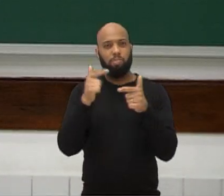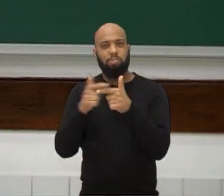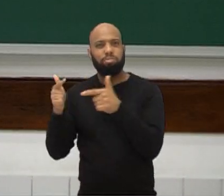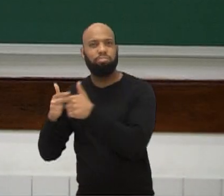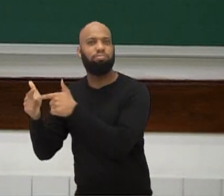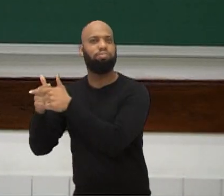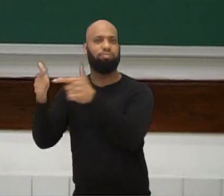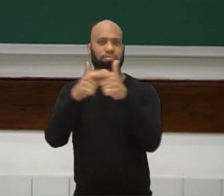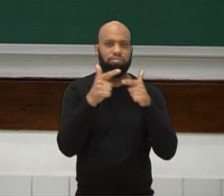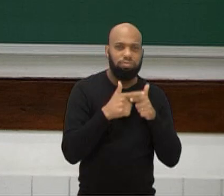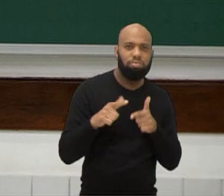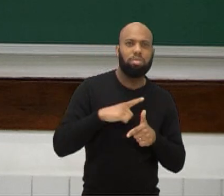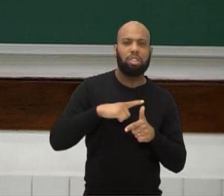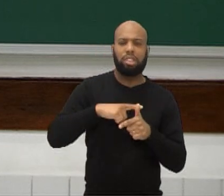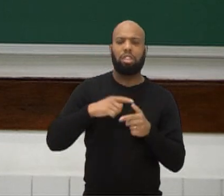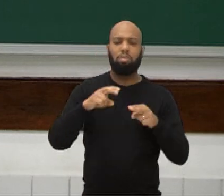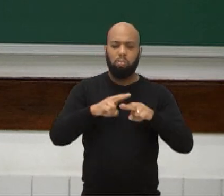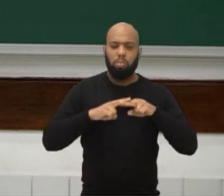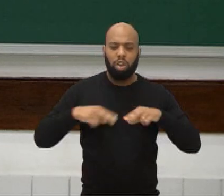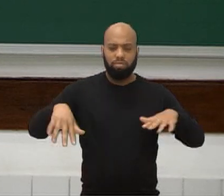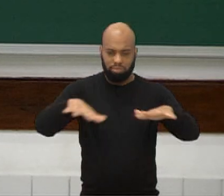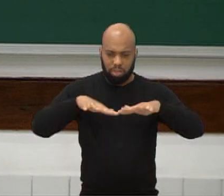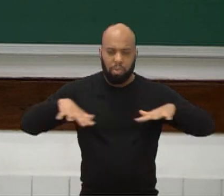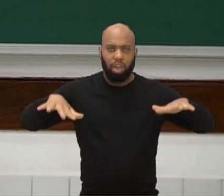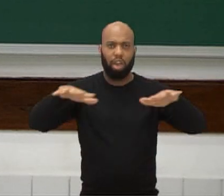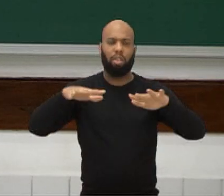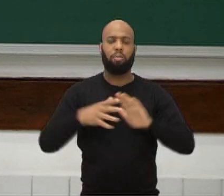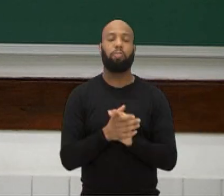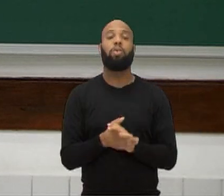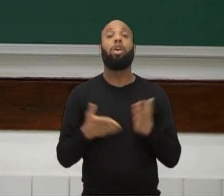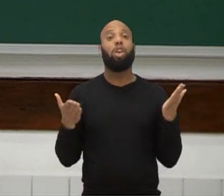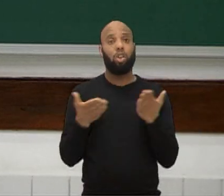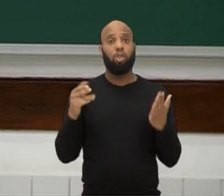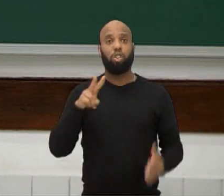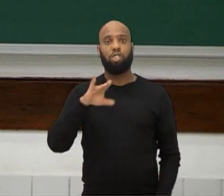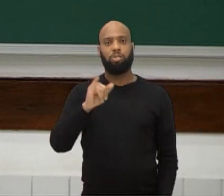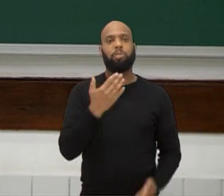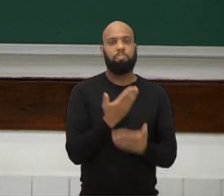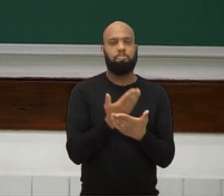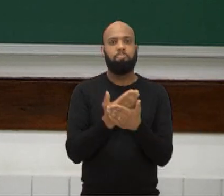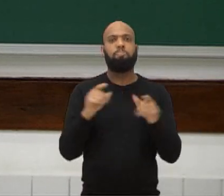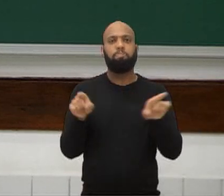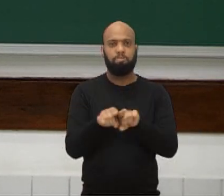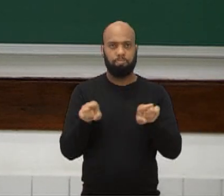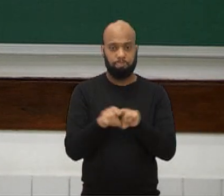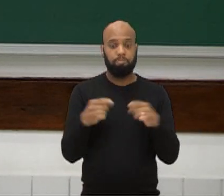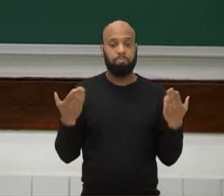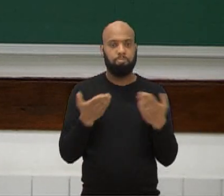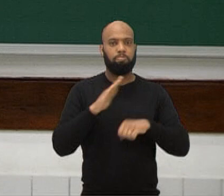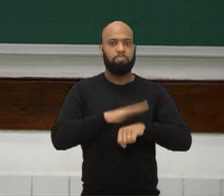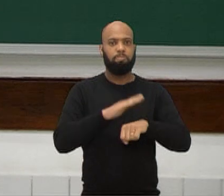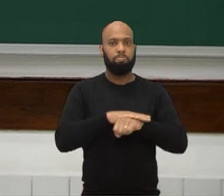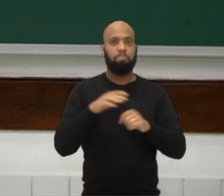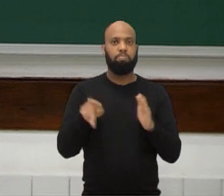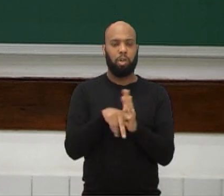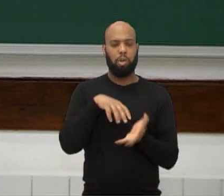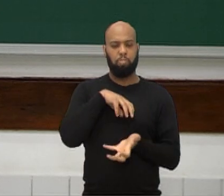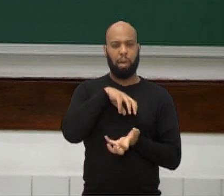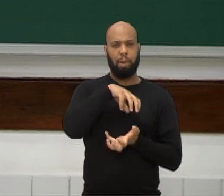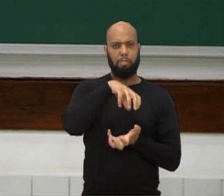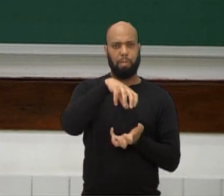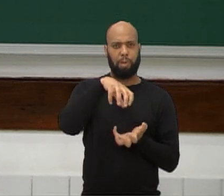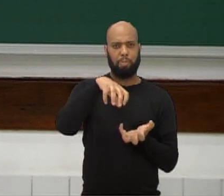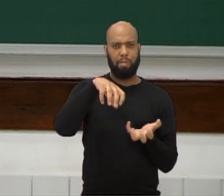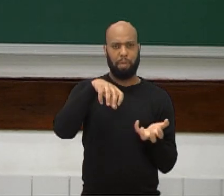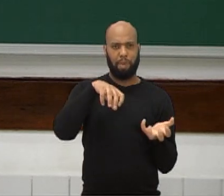a disputas territoriais. E é isso que nós vamos estar estudando nesse momento das revoltas